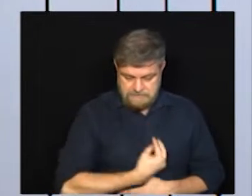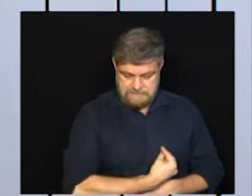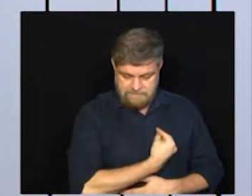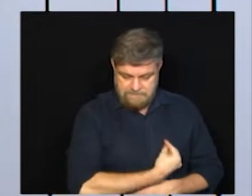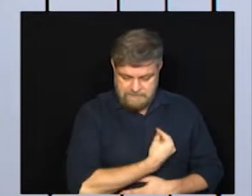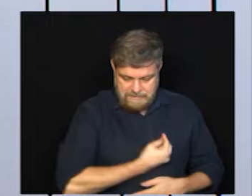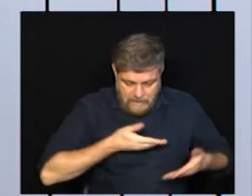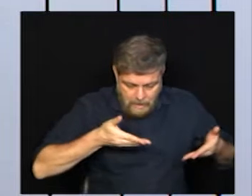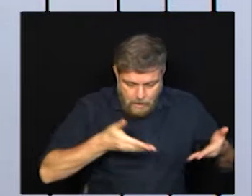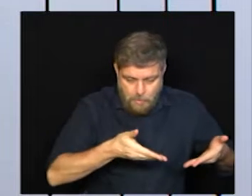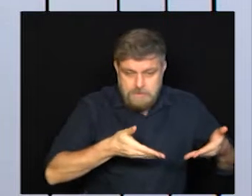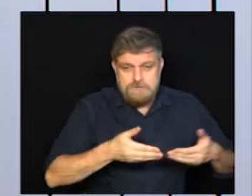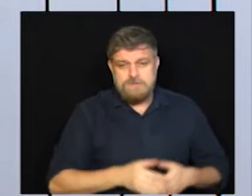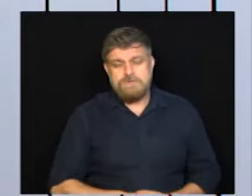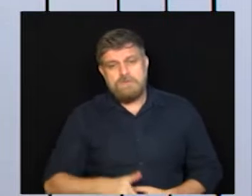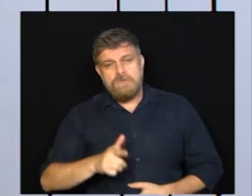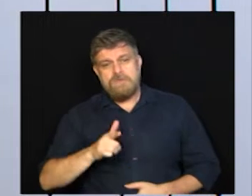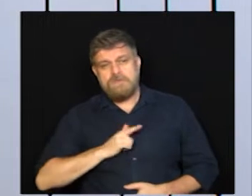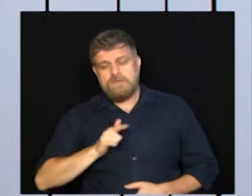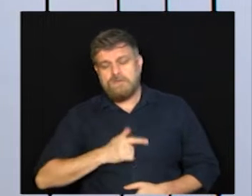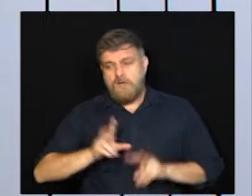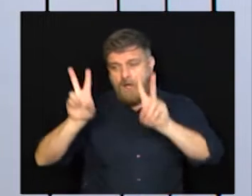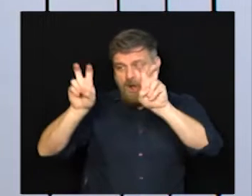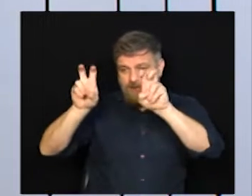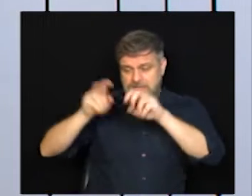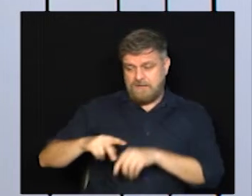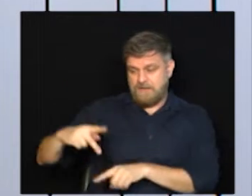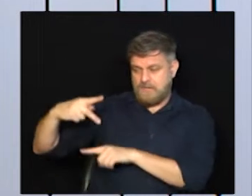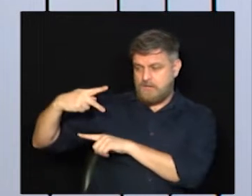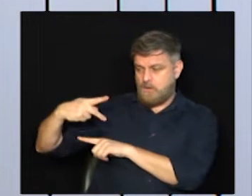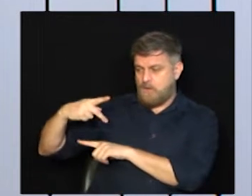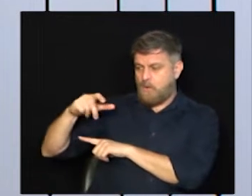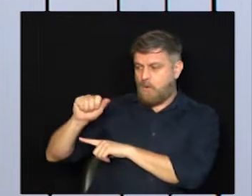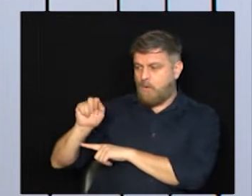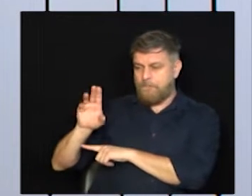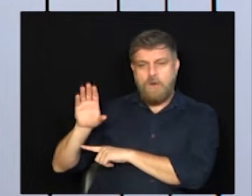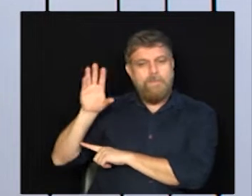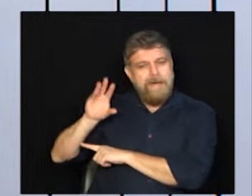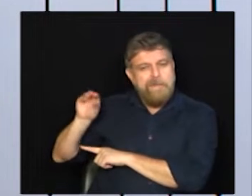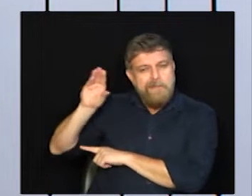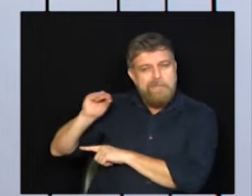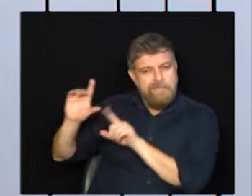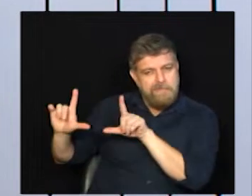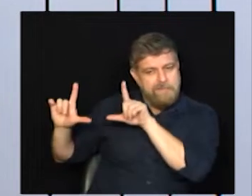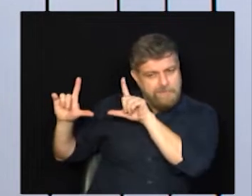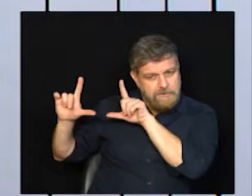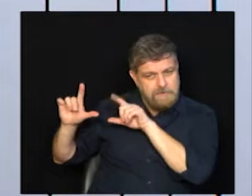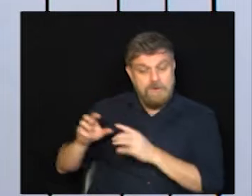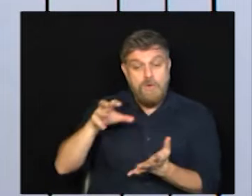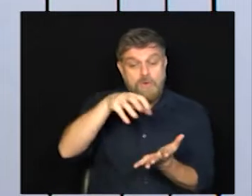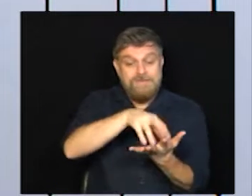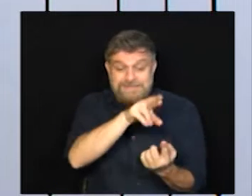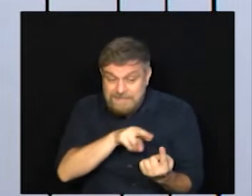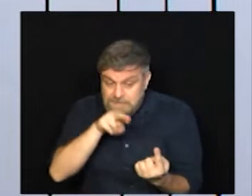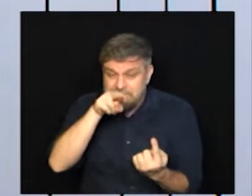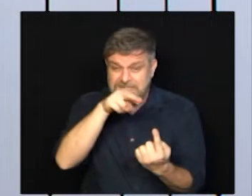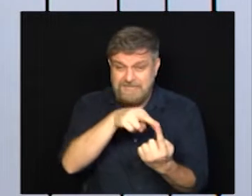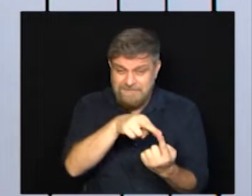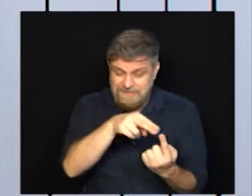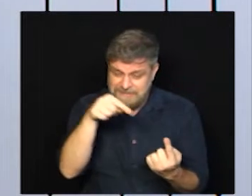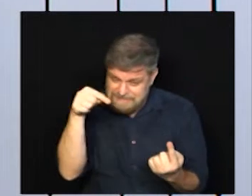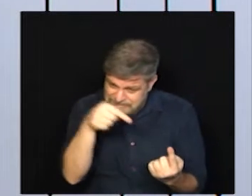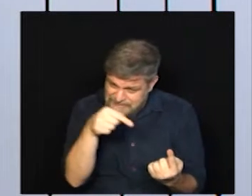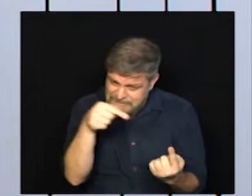né? Essa questão que o Paulo Mariante trouxe. O centro de referência, ele pode